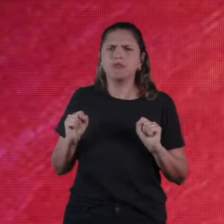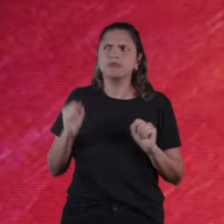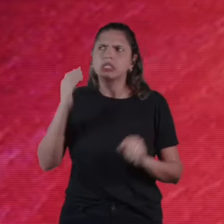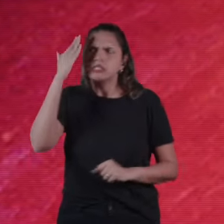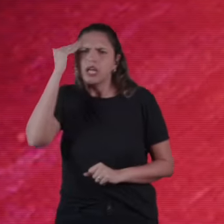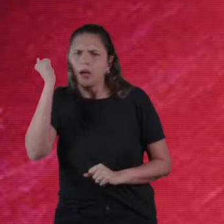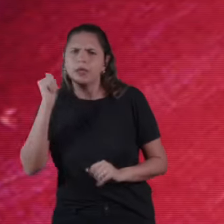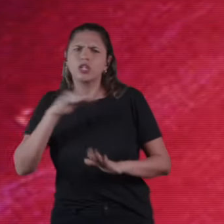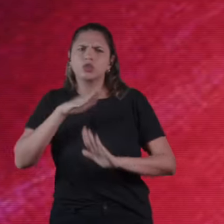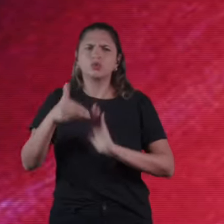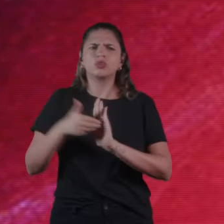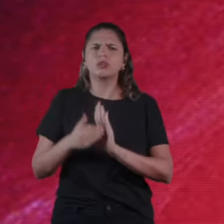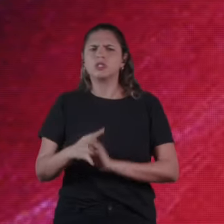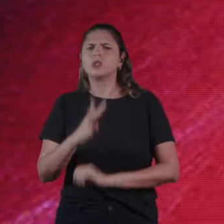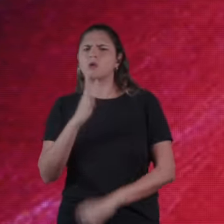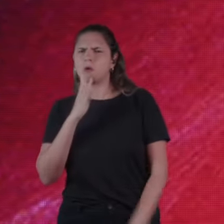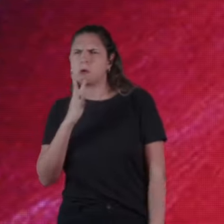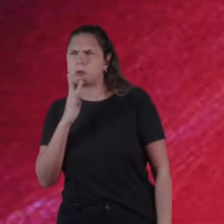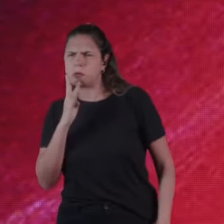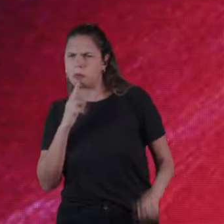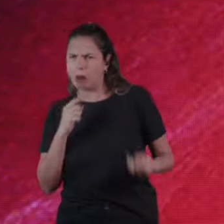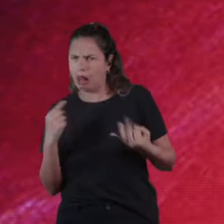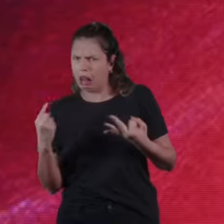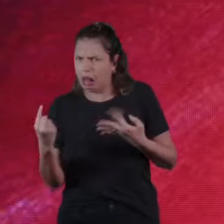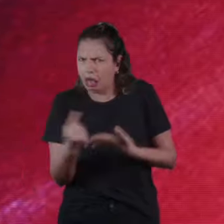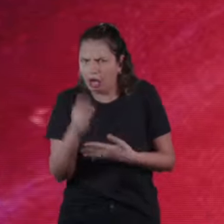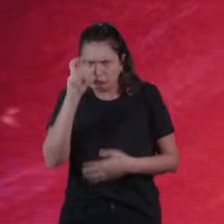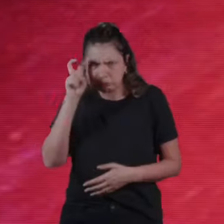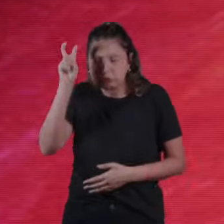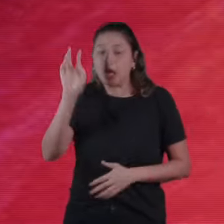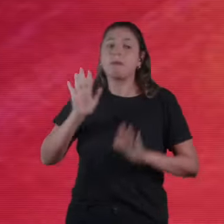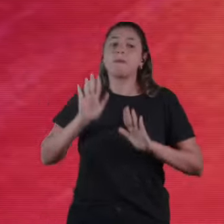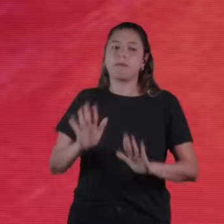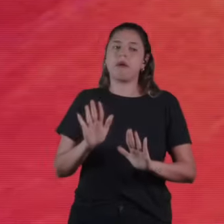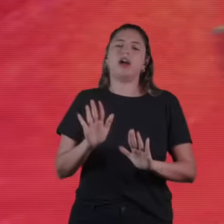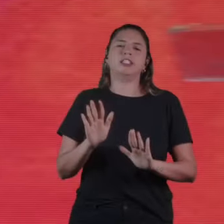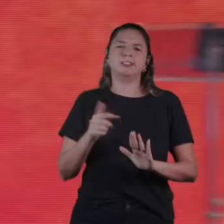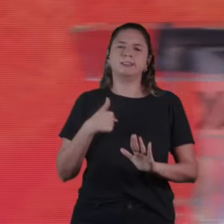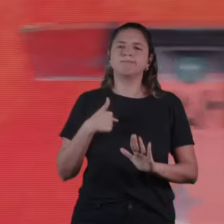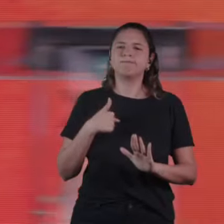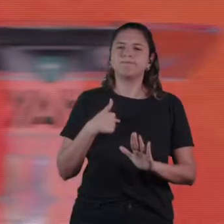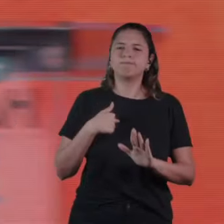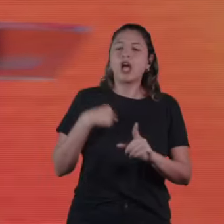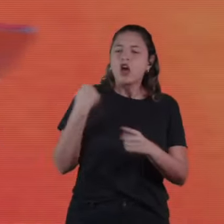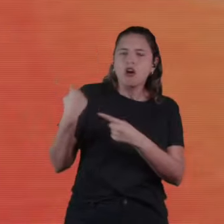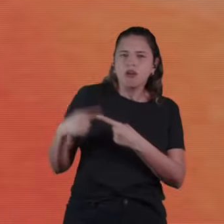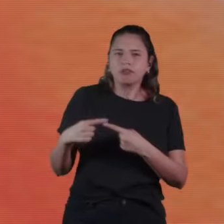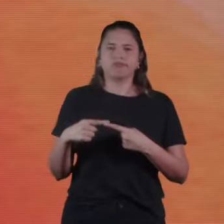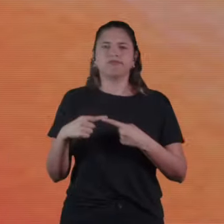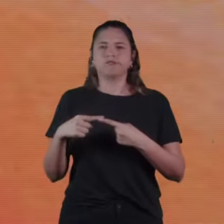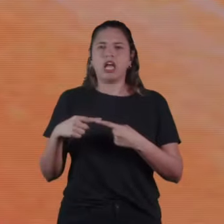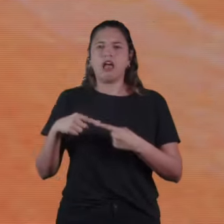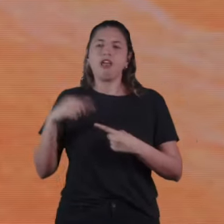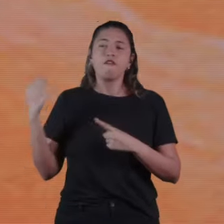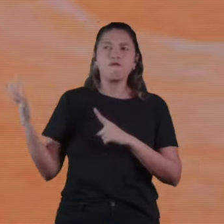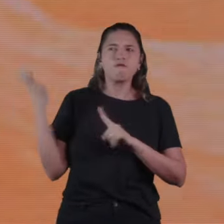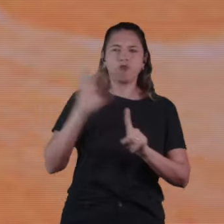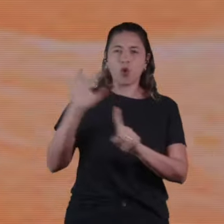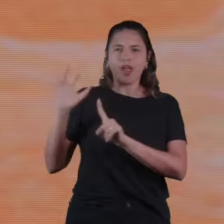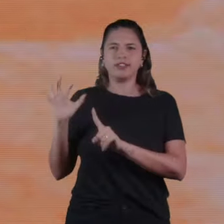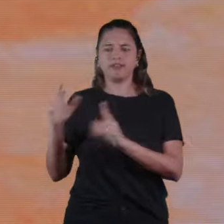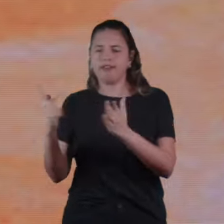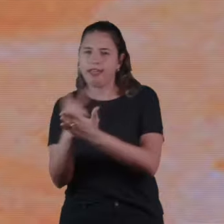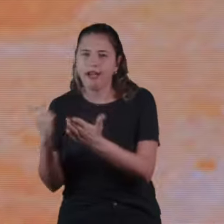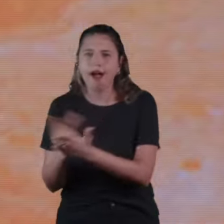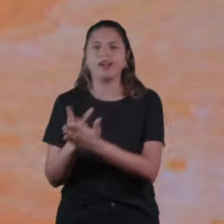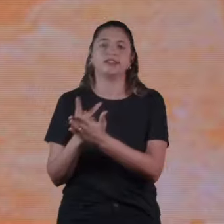e mal intencionada. Uma pessoa pode ser muito bem informada e não ter sabedoria, não saber o